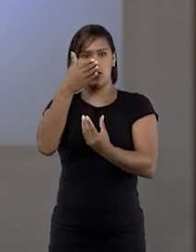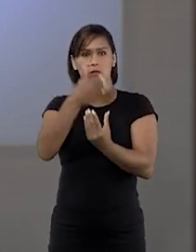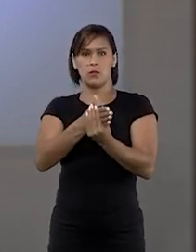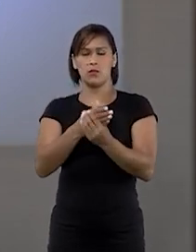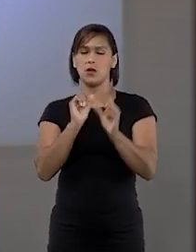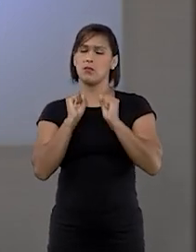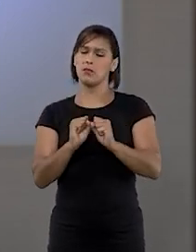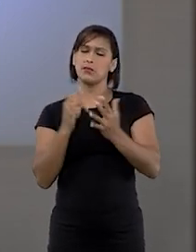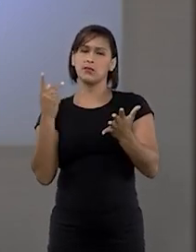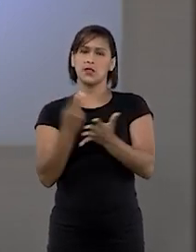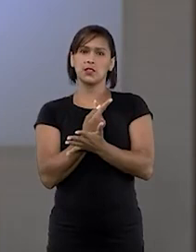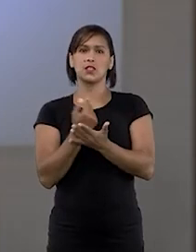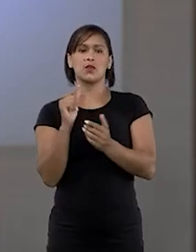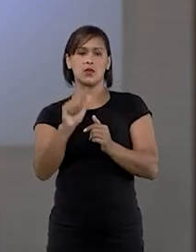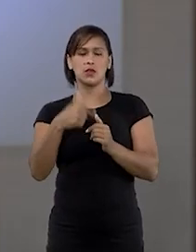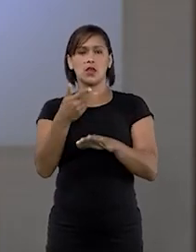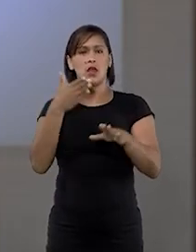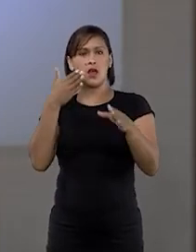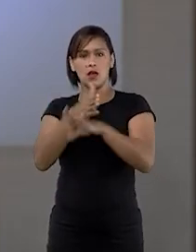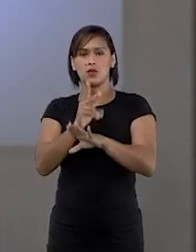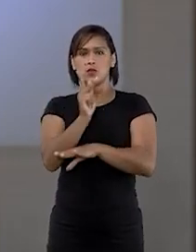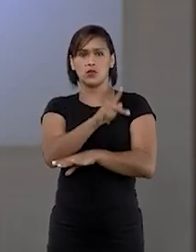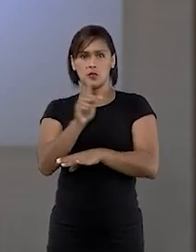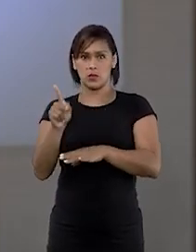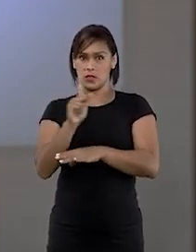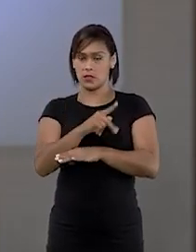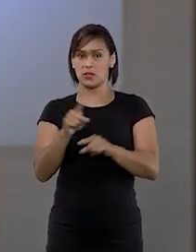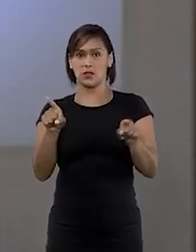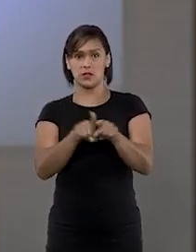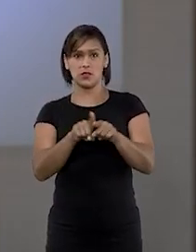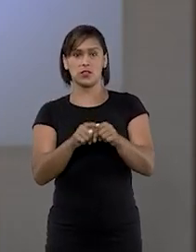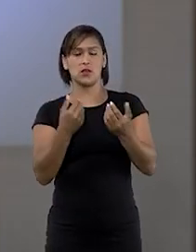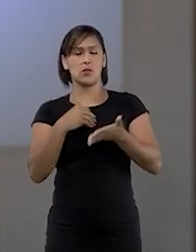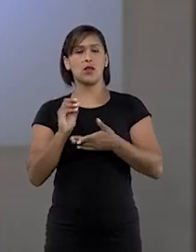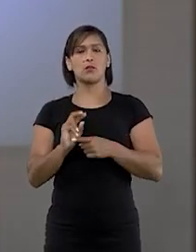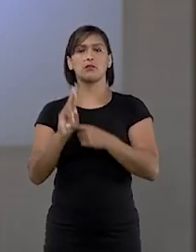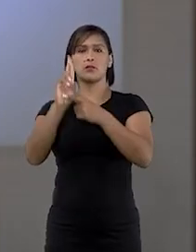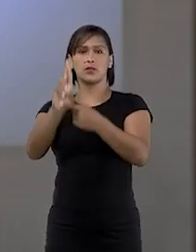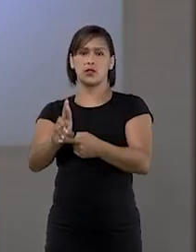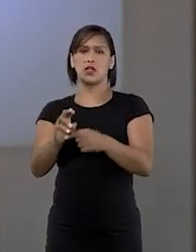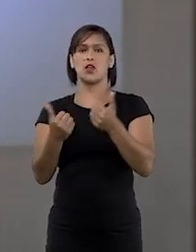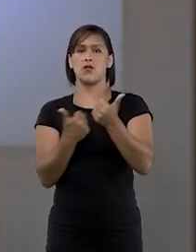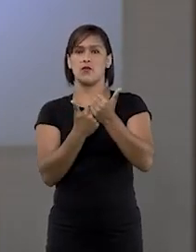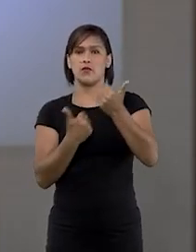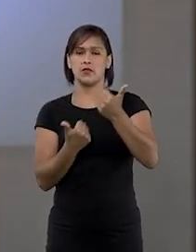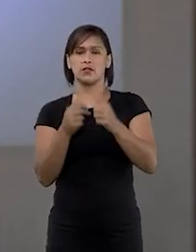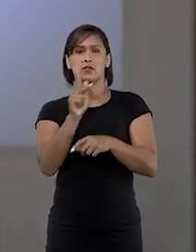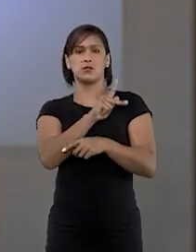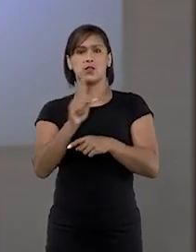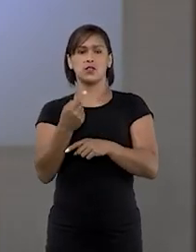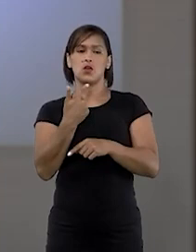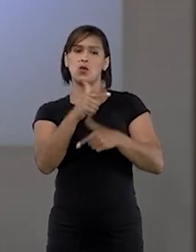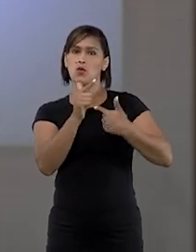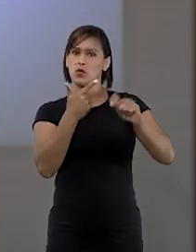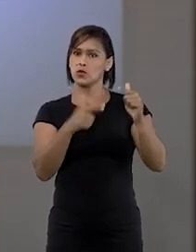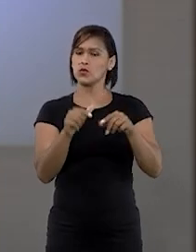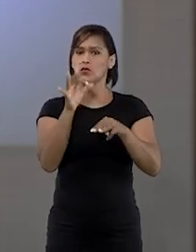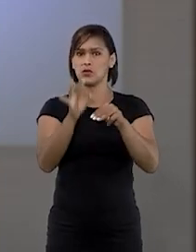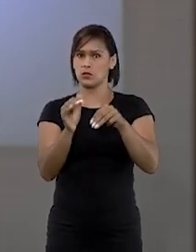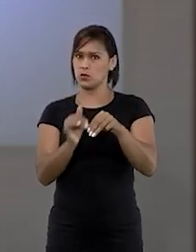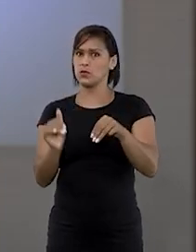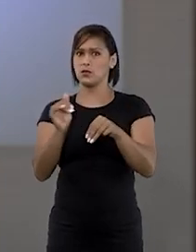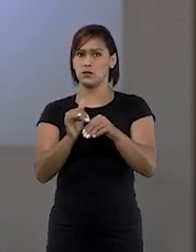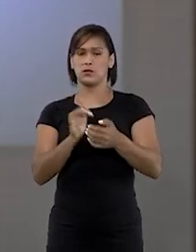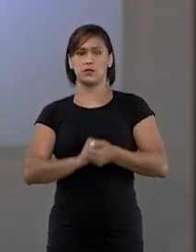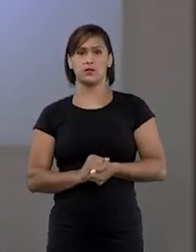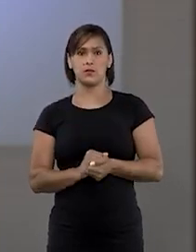extra ordinária pode ocorrer mediante autorização do presidente e por delegação do vice-presidente ou de